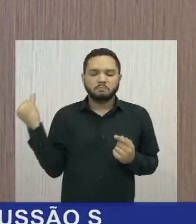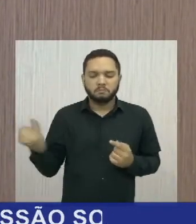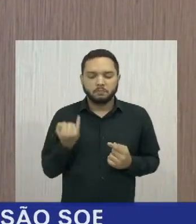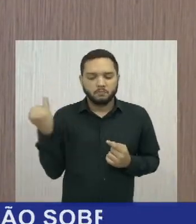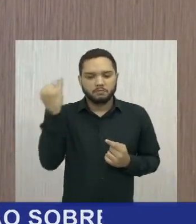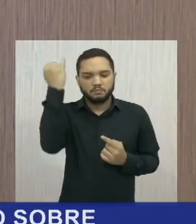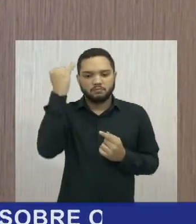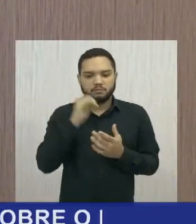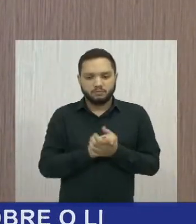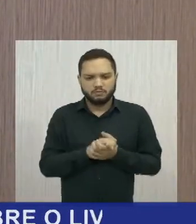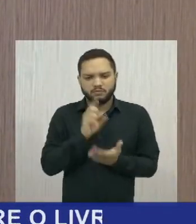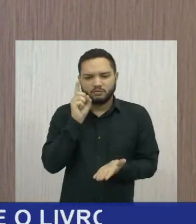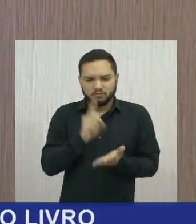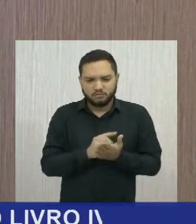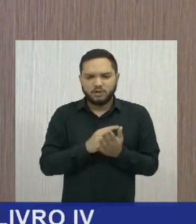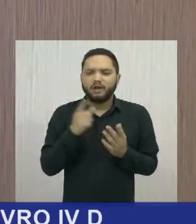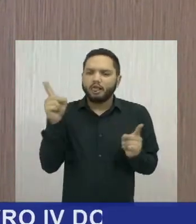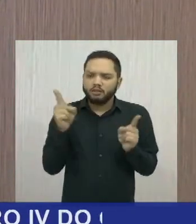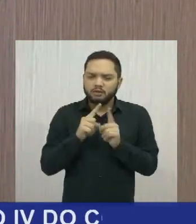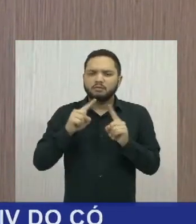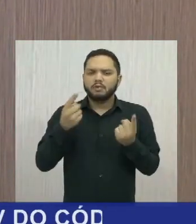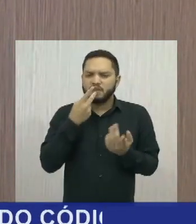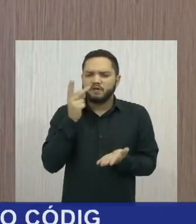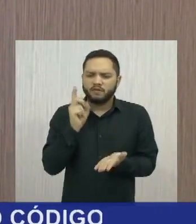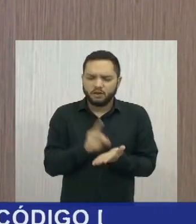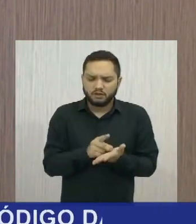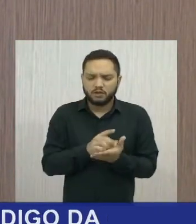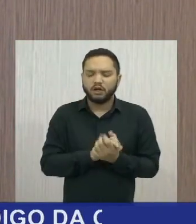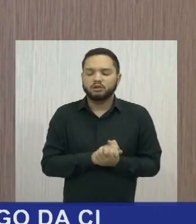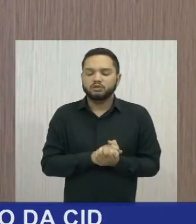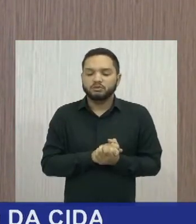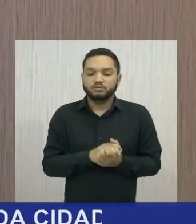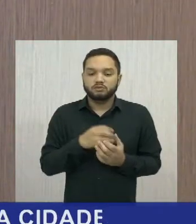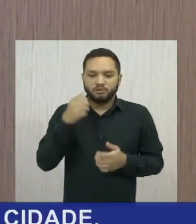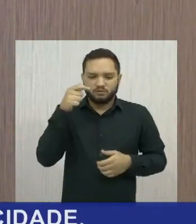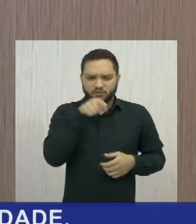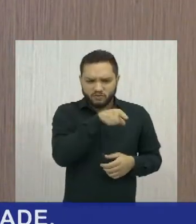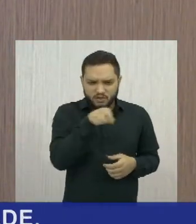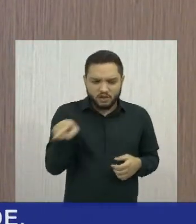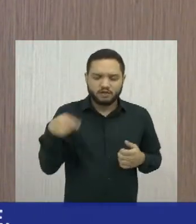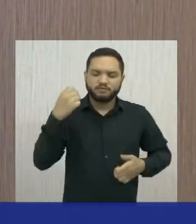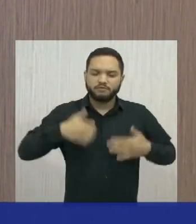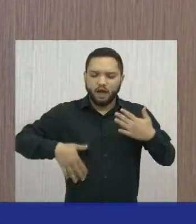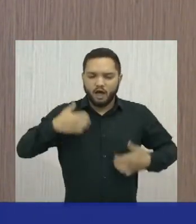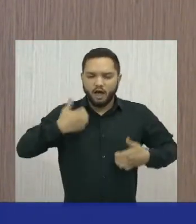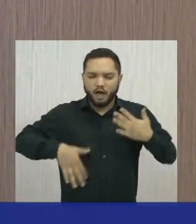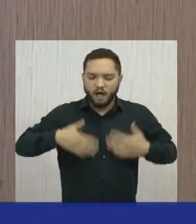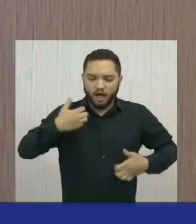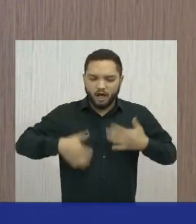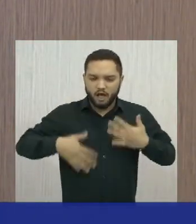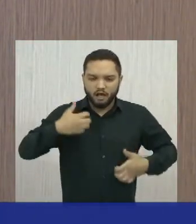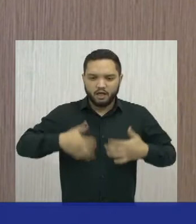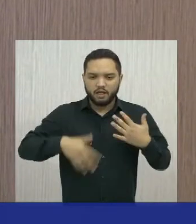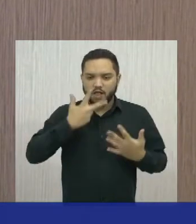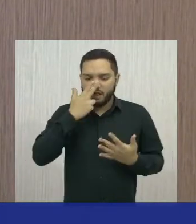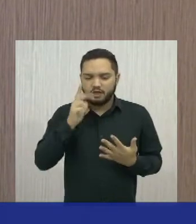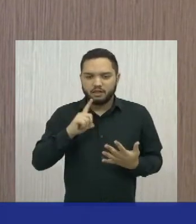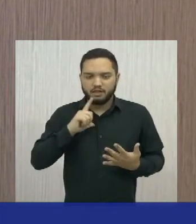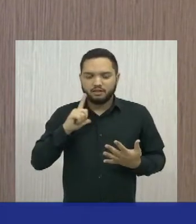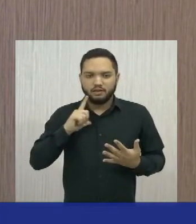mas muito verdadeira, muito sincera. Essas falas, elas, quando conseguem ter essa